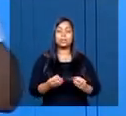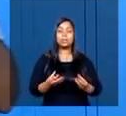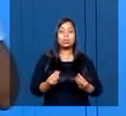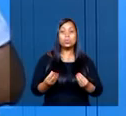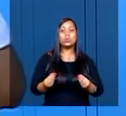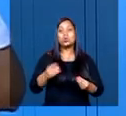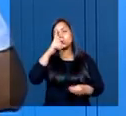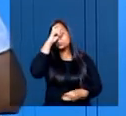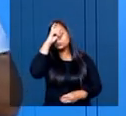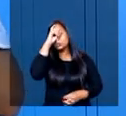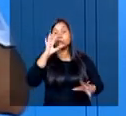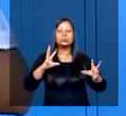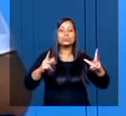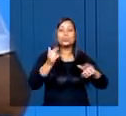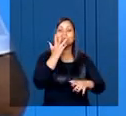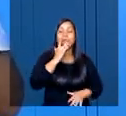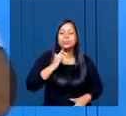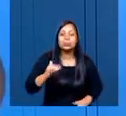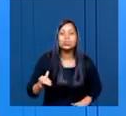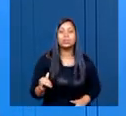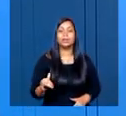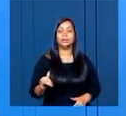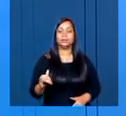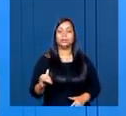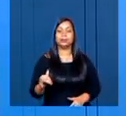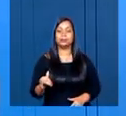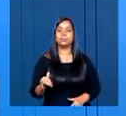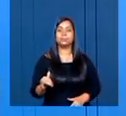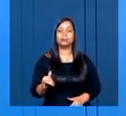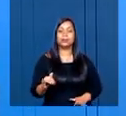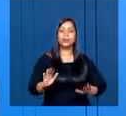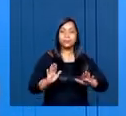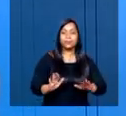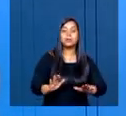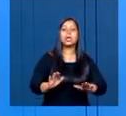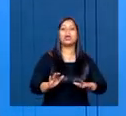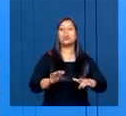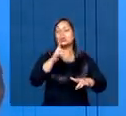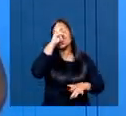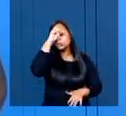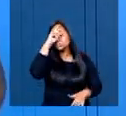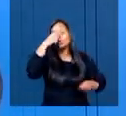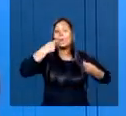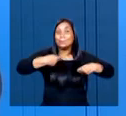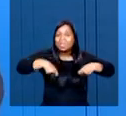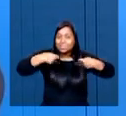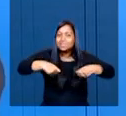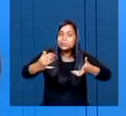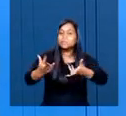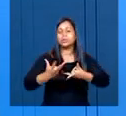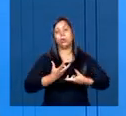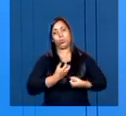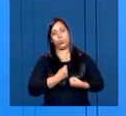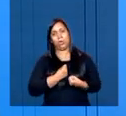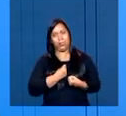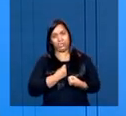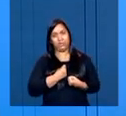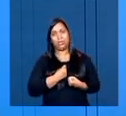UTIs, todas as crianças prematuras, todas as crianças que ficaram em UTI, precisam de ser acolhidas